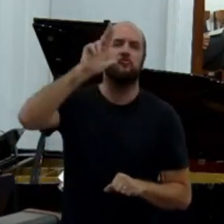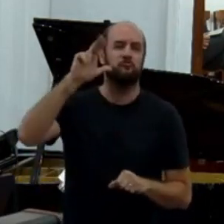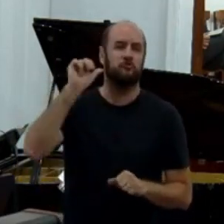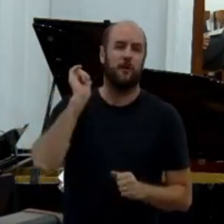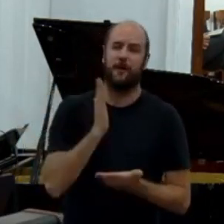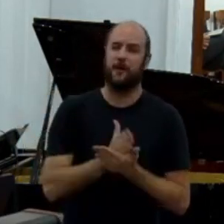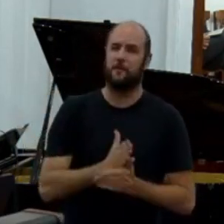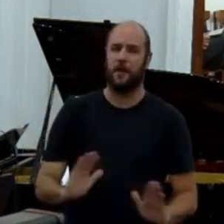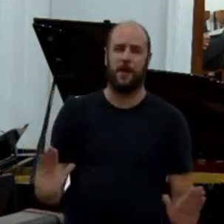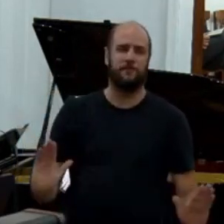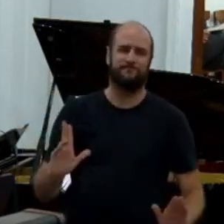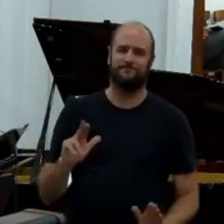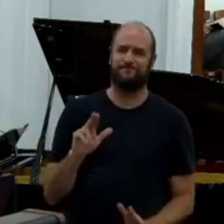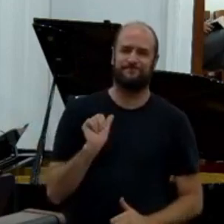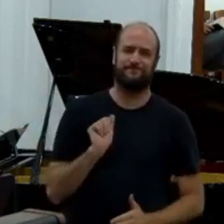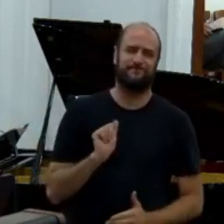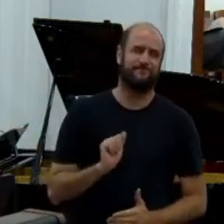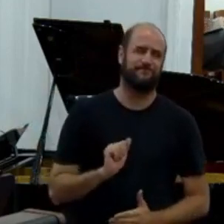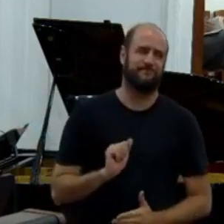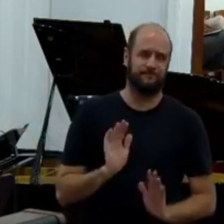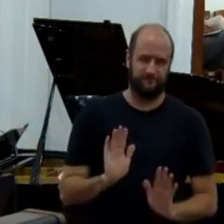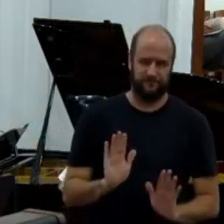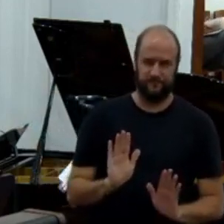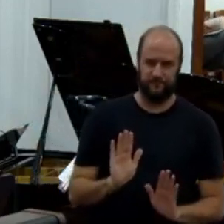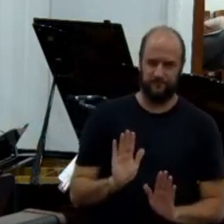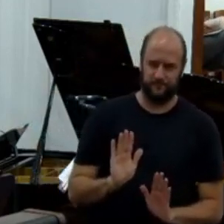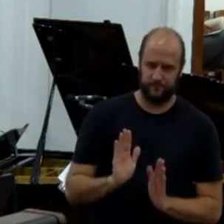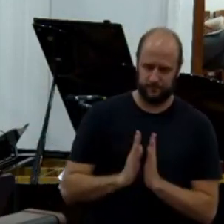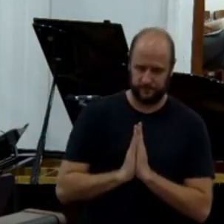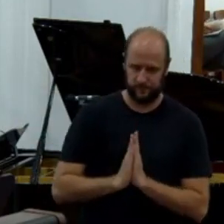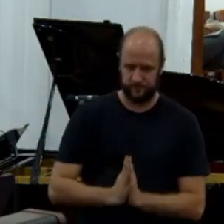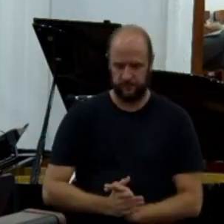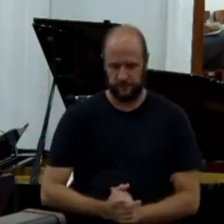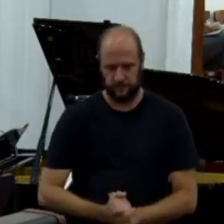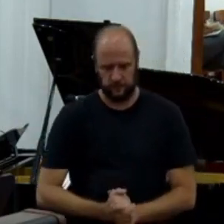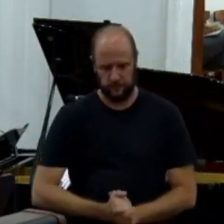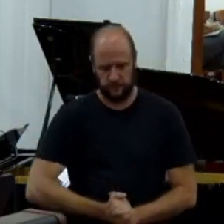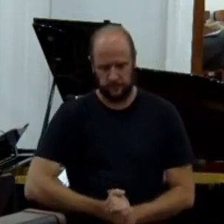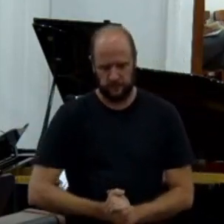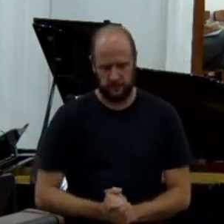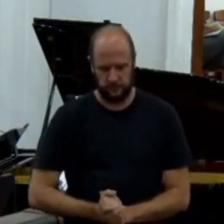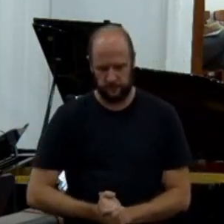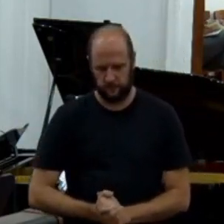jamais acaba. Somente até aqui. Vamos orar?